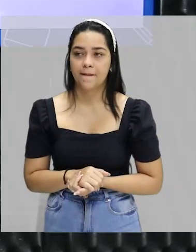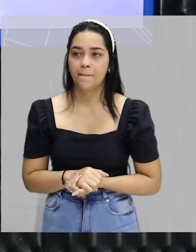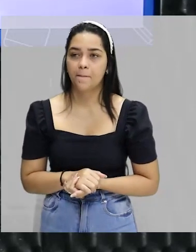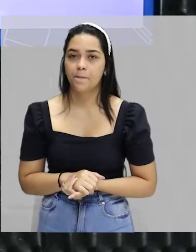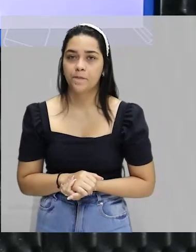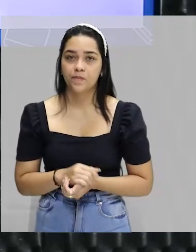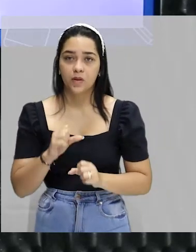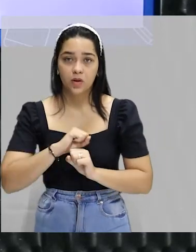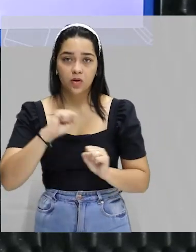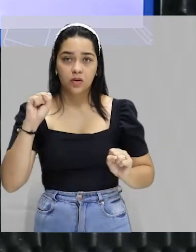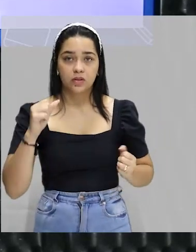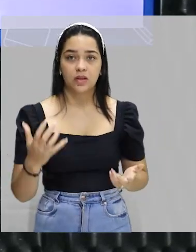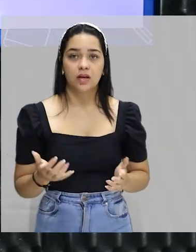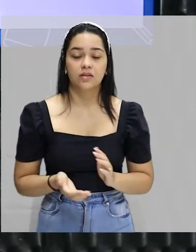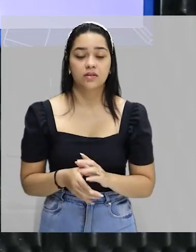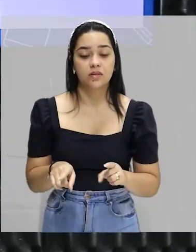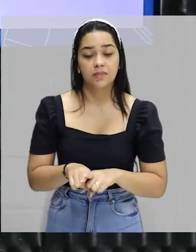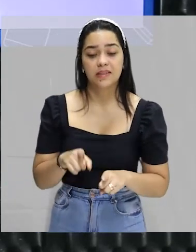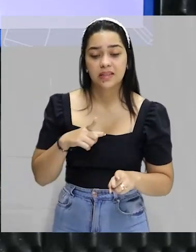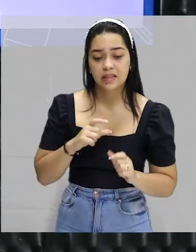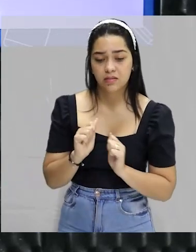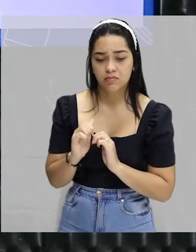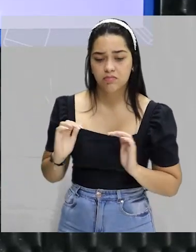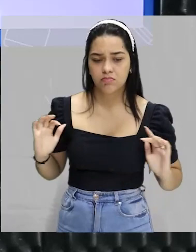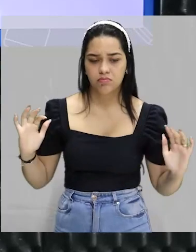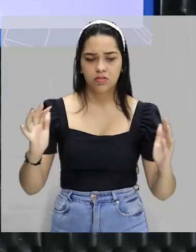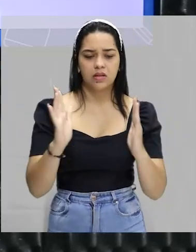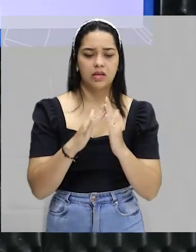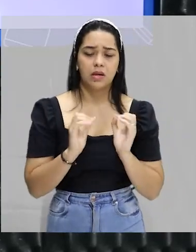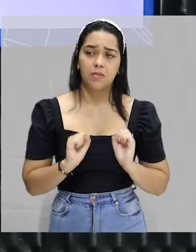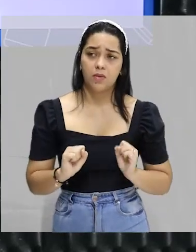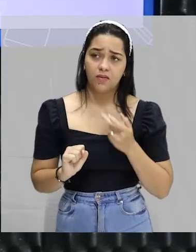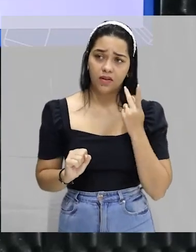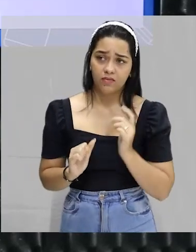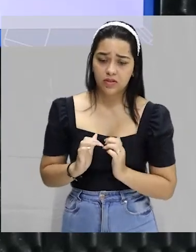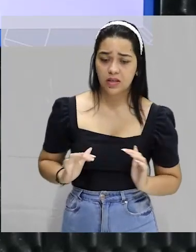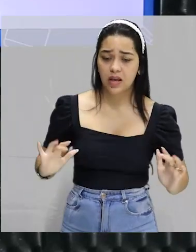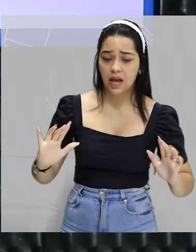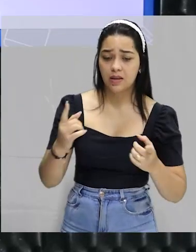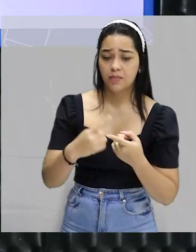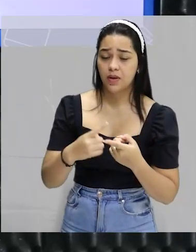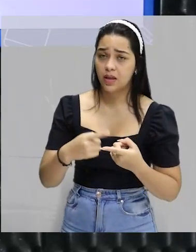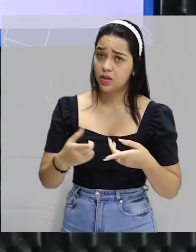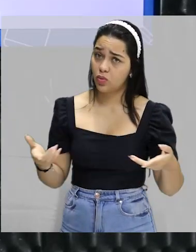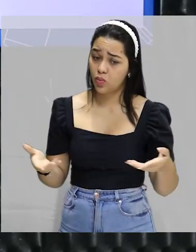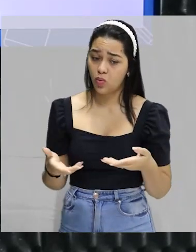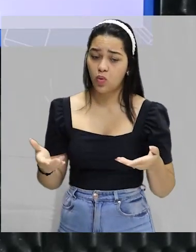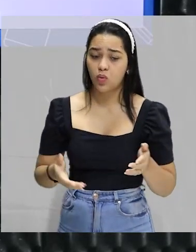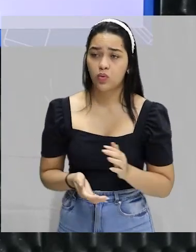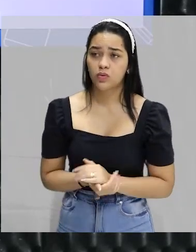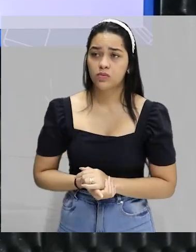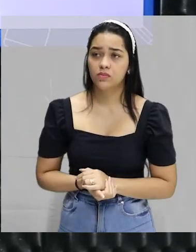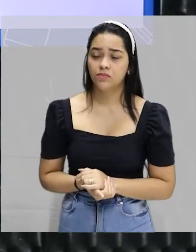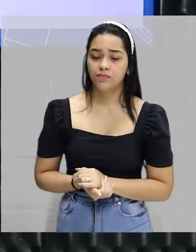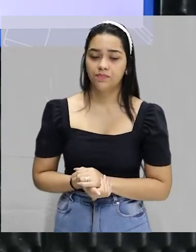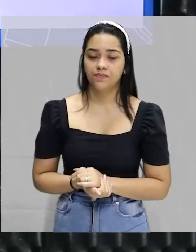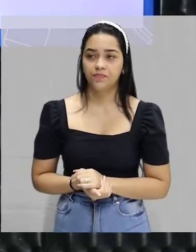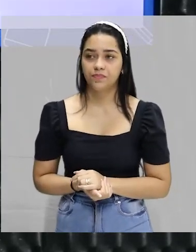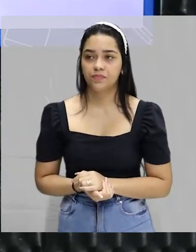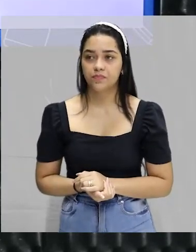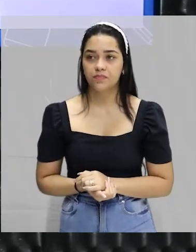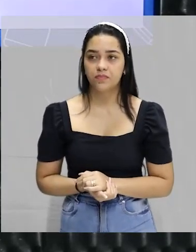foram acordados, né? Está cercada. Eu poderia dizer foi cercado, porque aqui está no presente, né? Foi cheia de